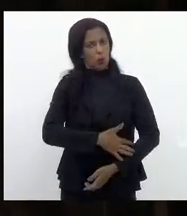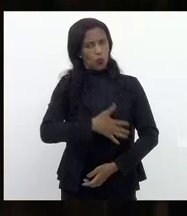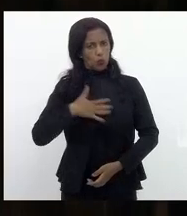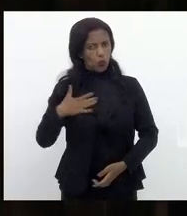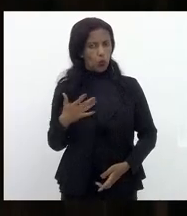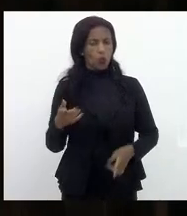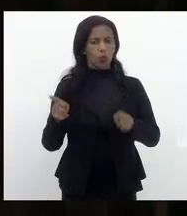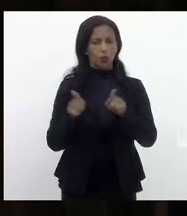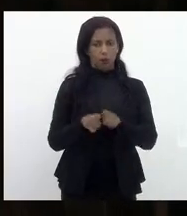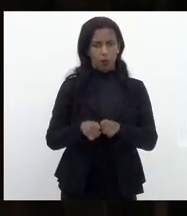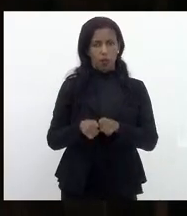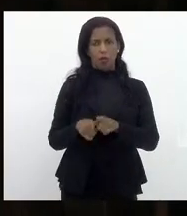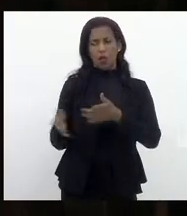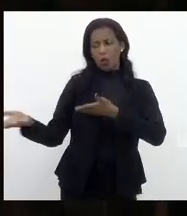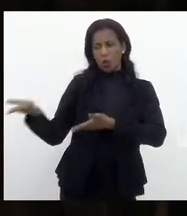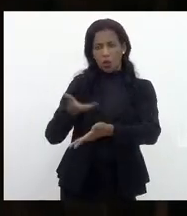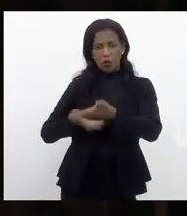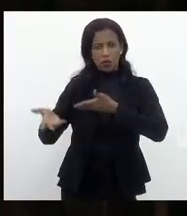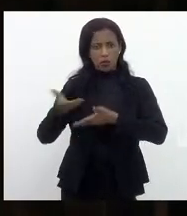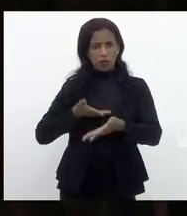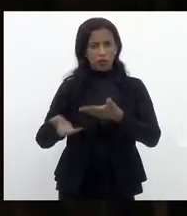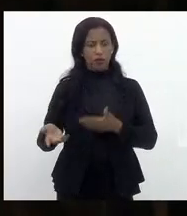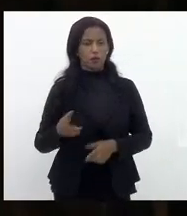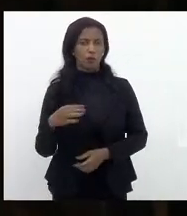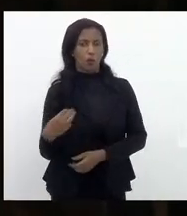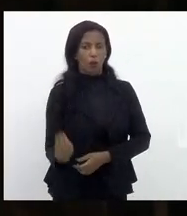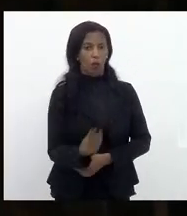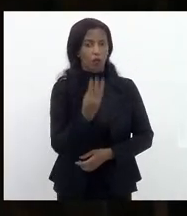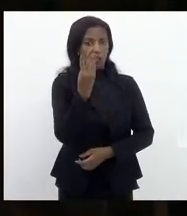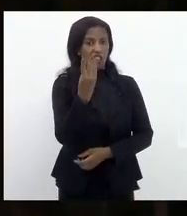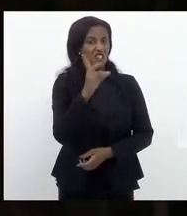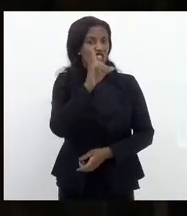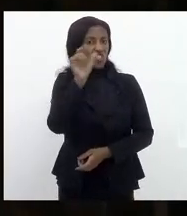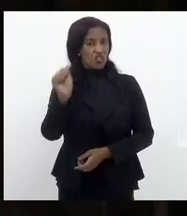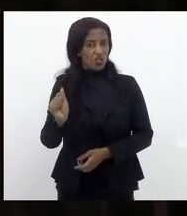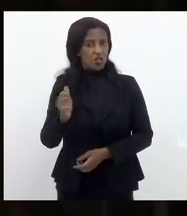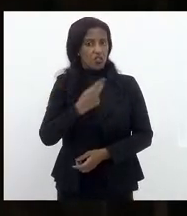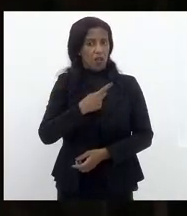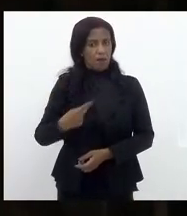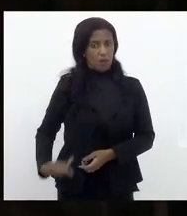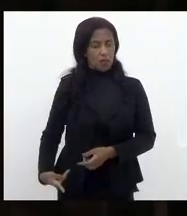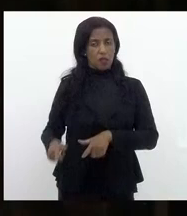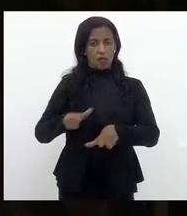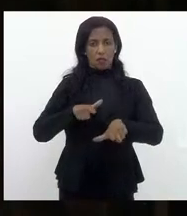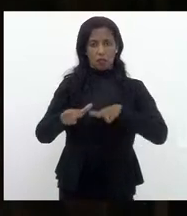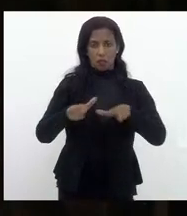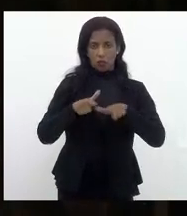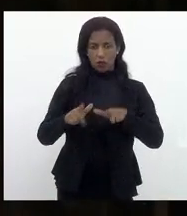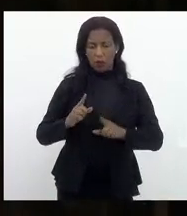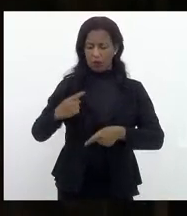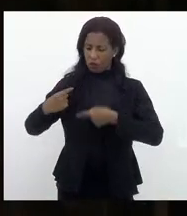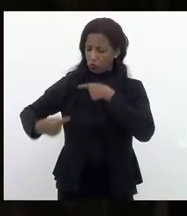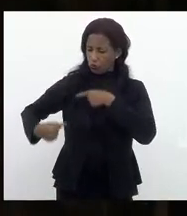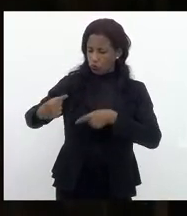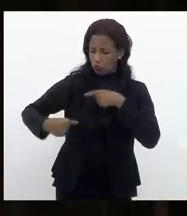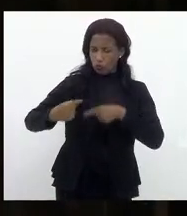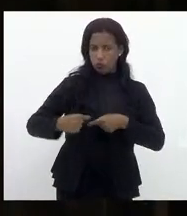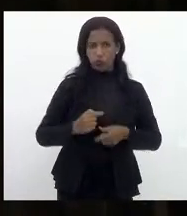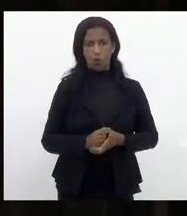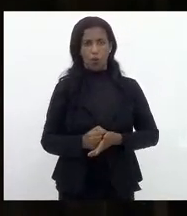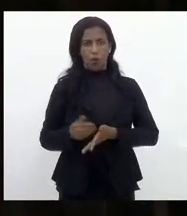eu devido como temos fazer Estamos fazendo há três dias a presidência dos trabalhos que está discutindo